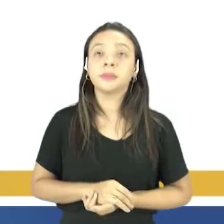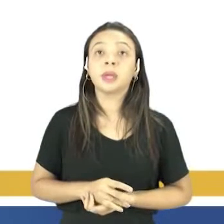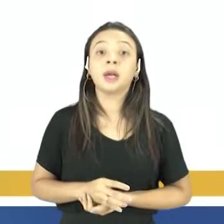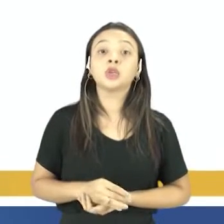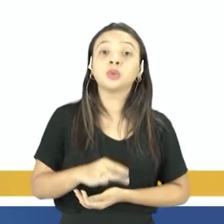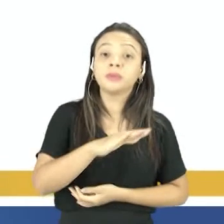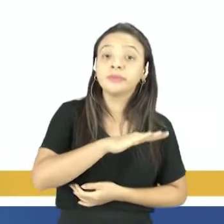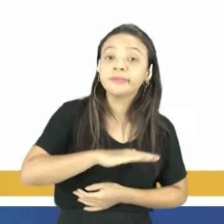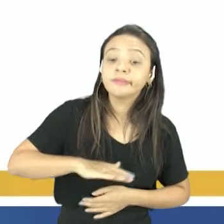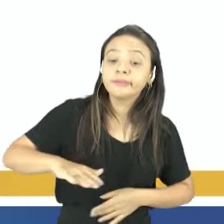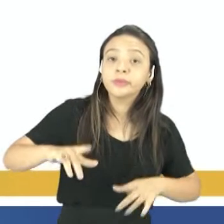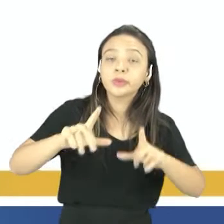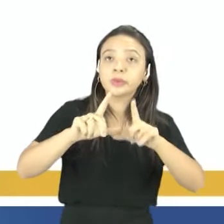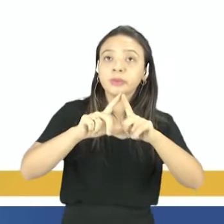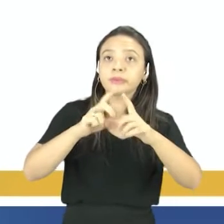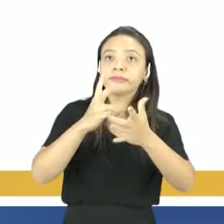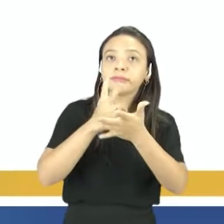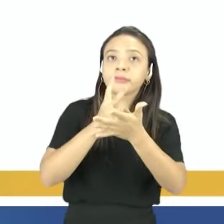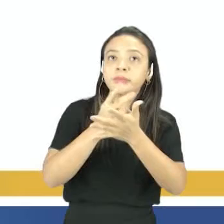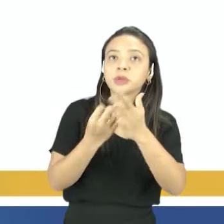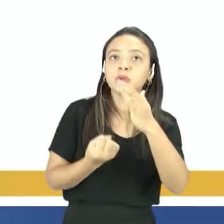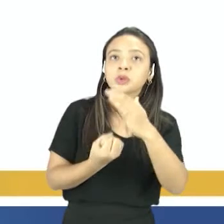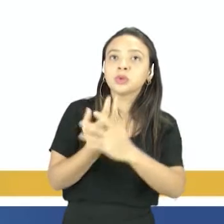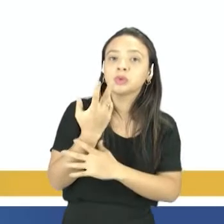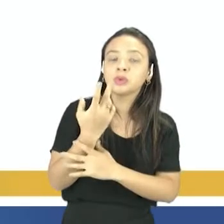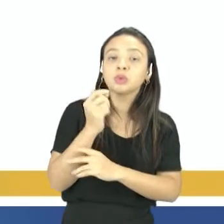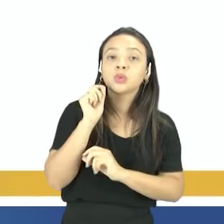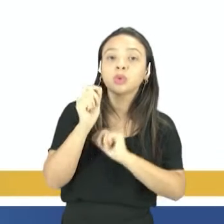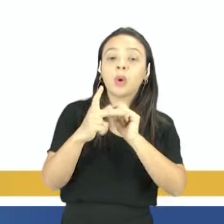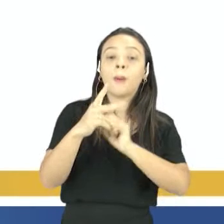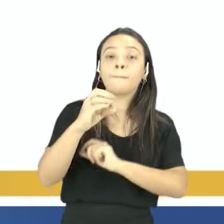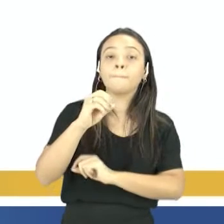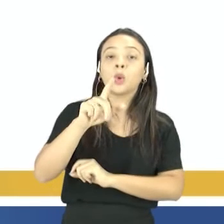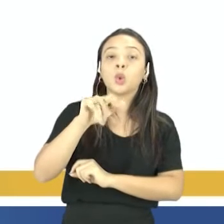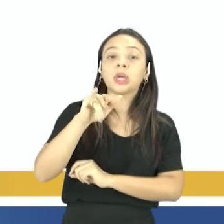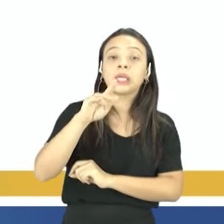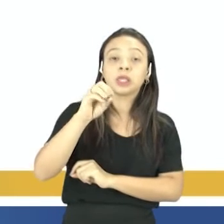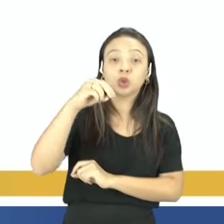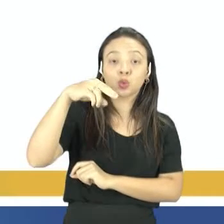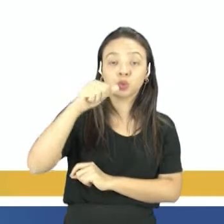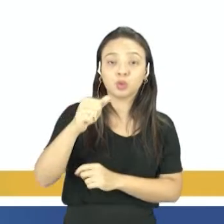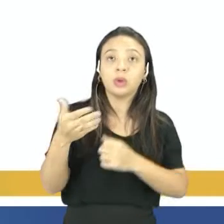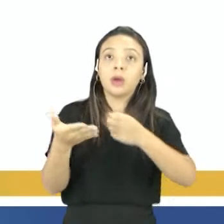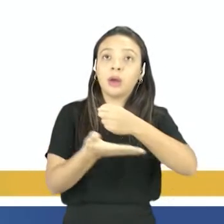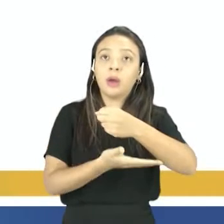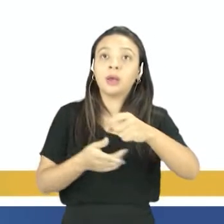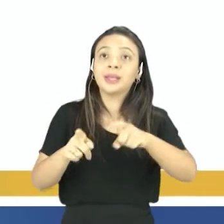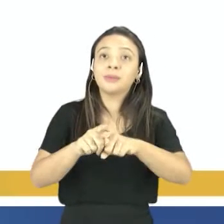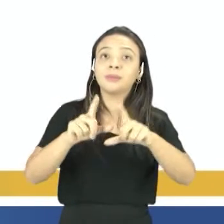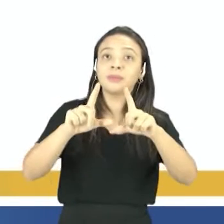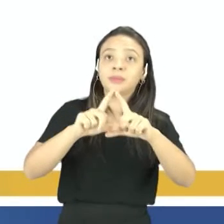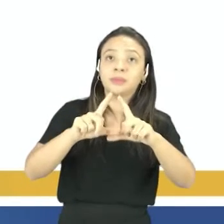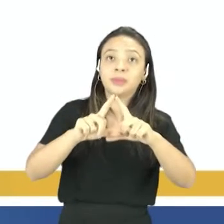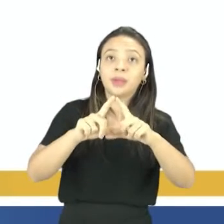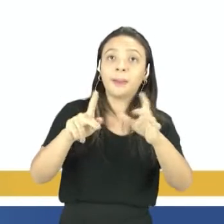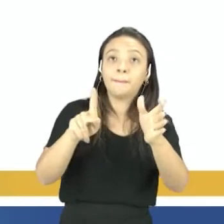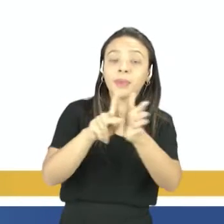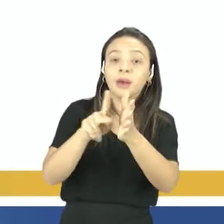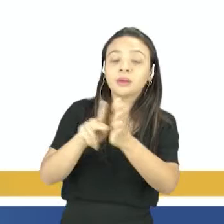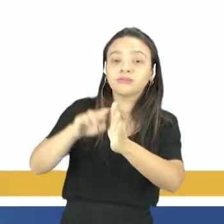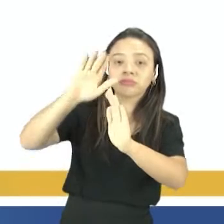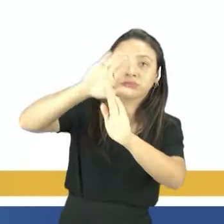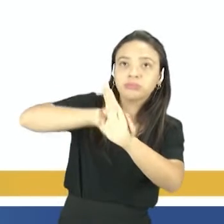A superfície de uma pirâmide é sempre formada por um polígono na base, certo? E por triângulos que compõem as faces